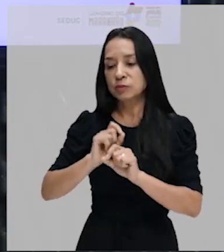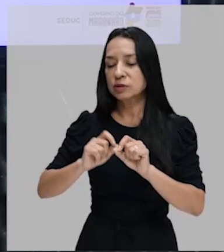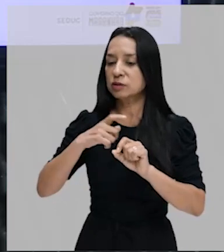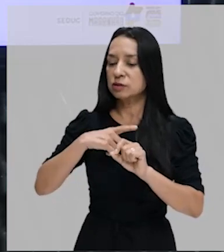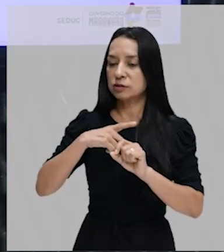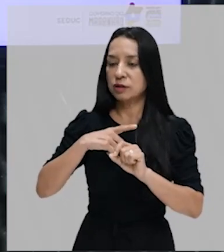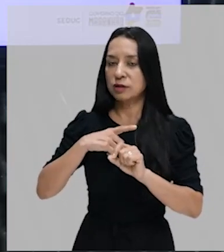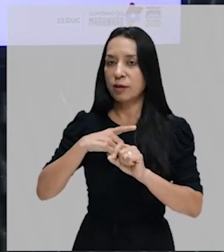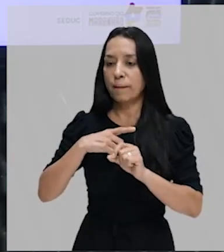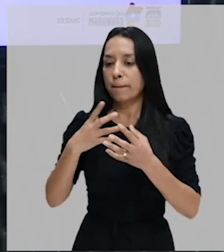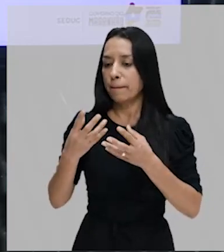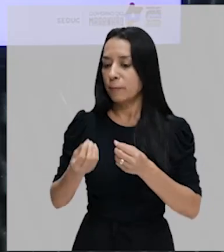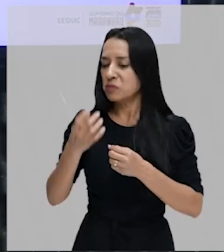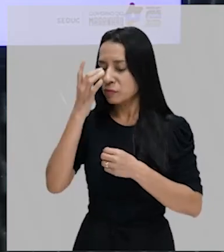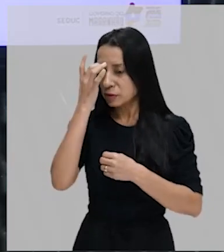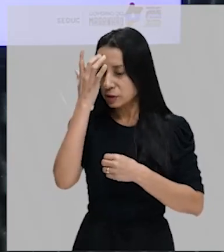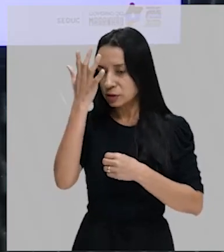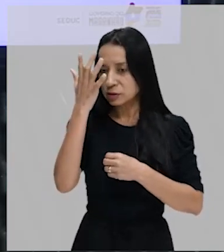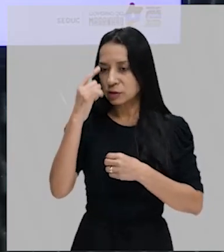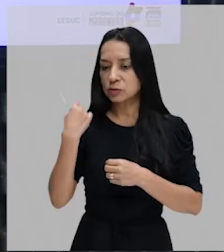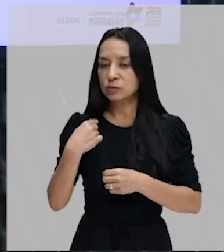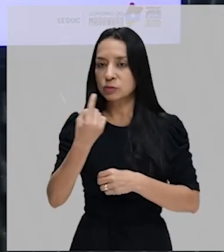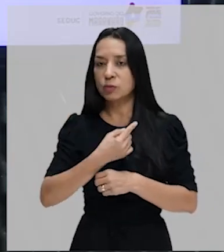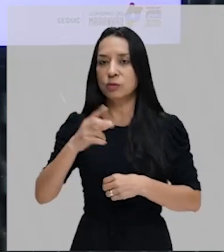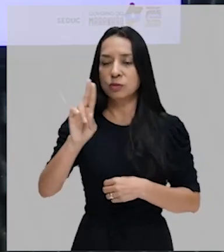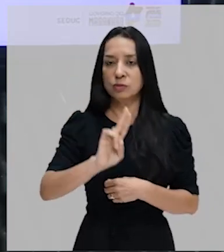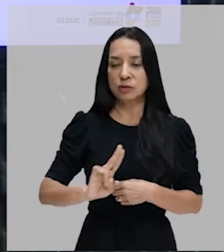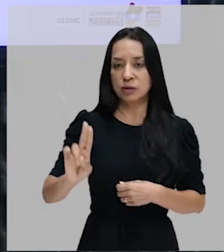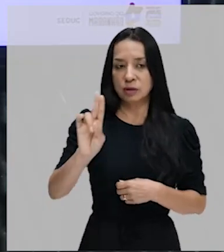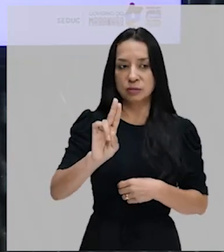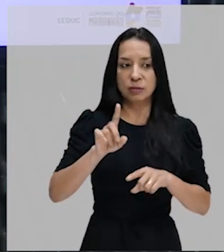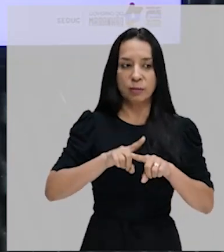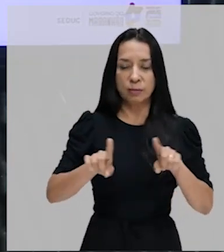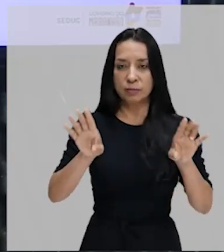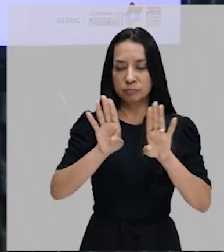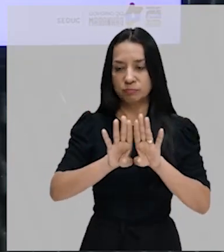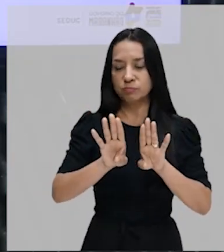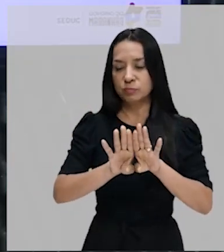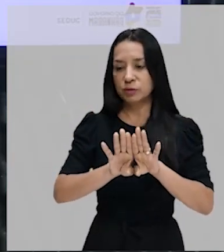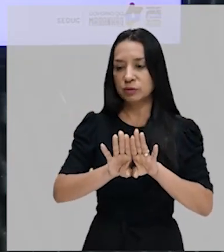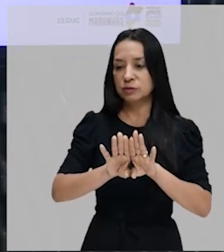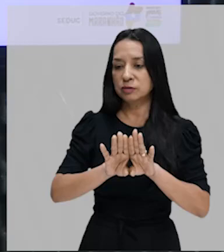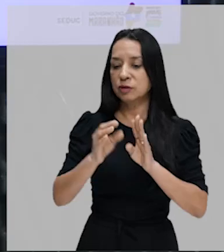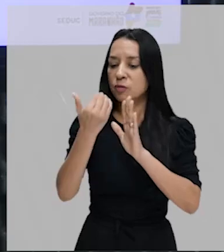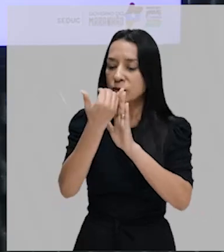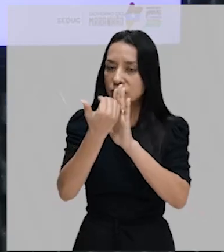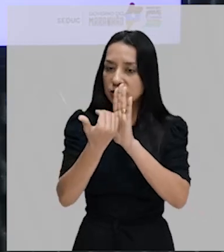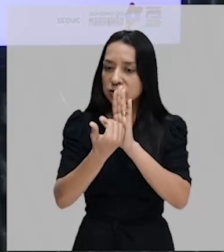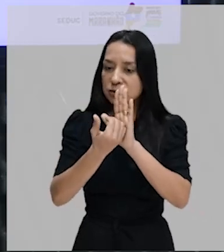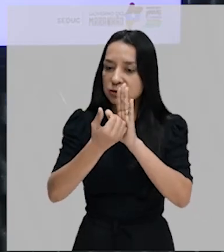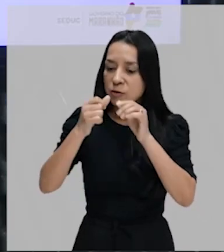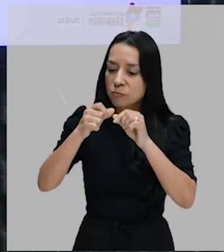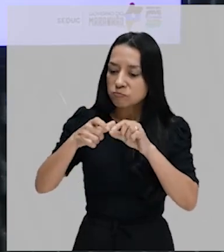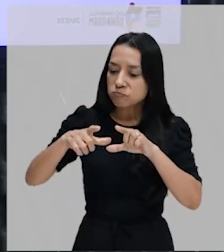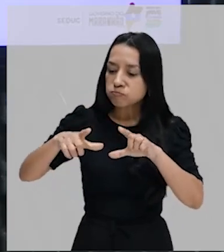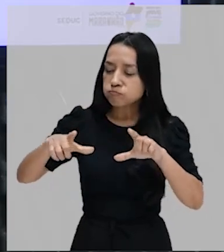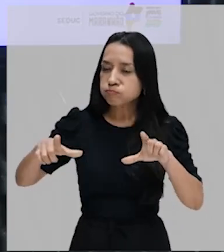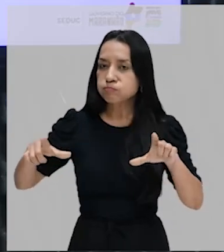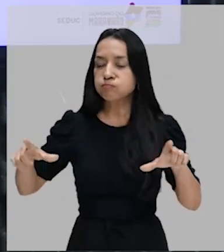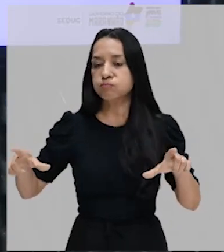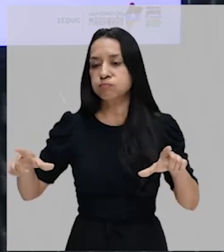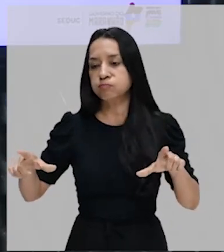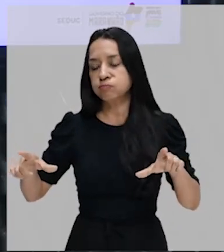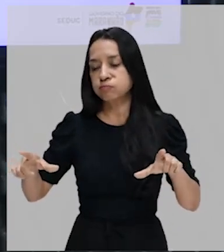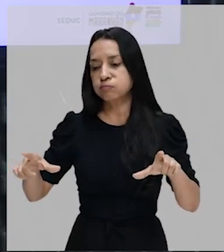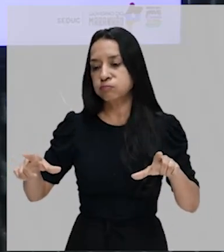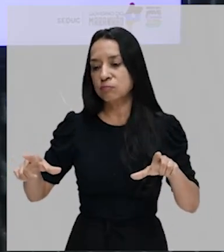têm muita facilidade de nós utilizarmos, mas eles têm uma classificação bem extensa, tá? Ah, professor,